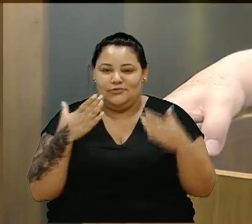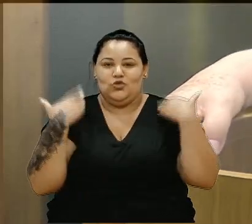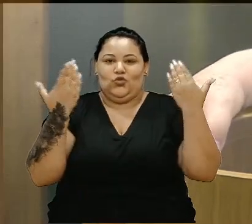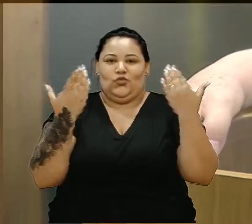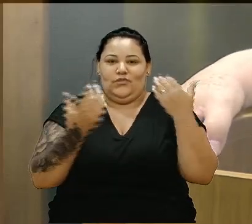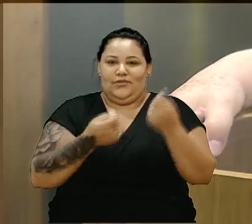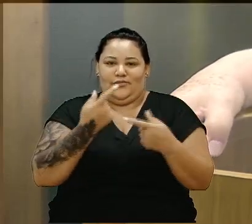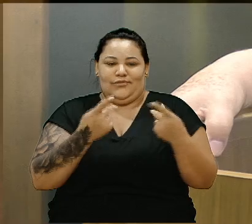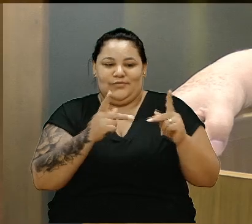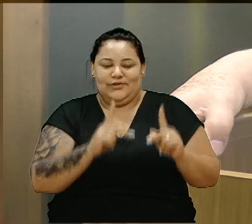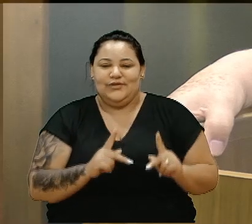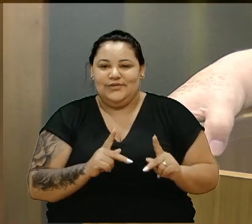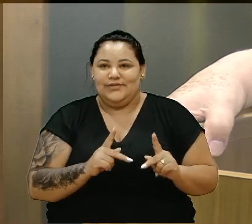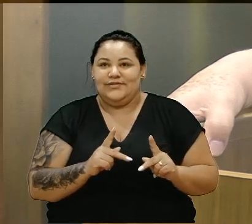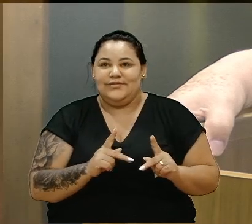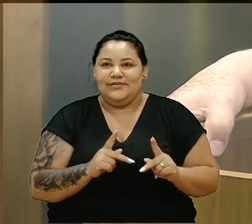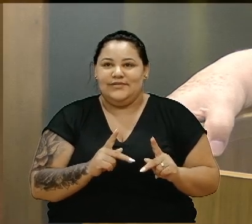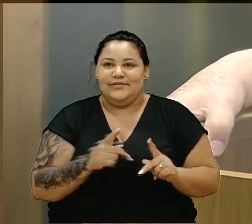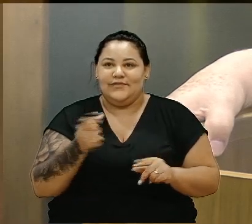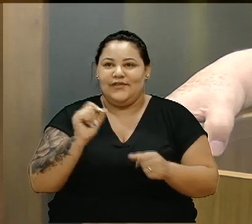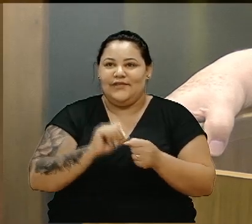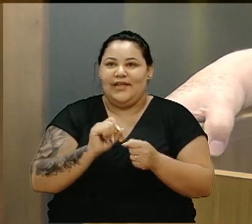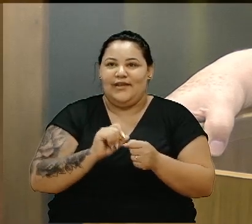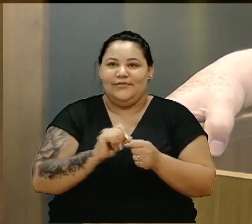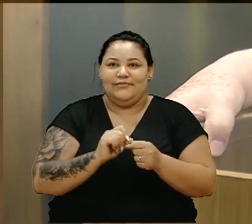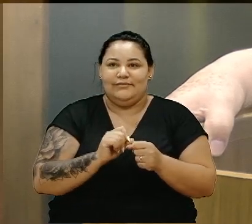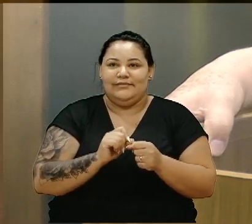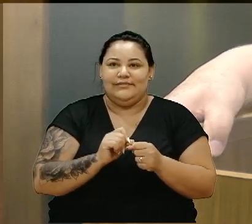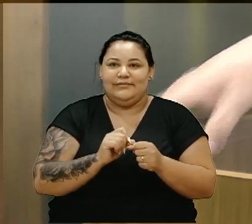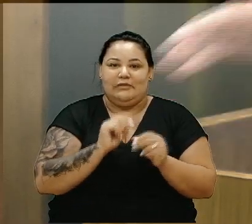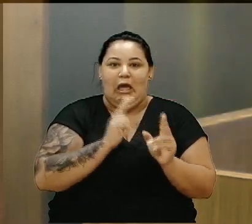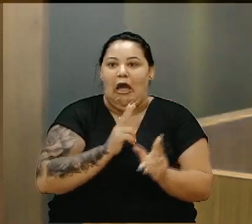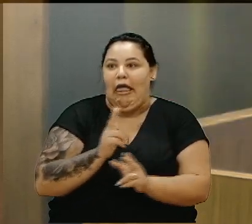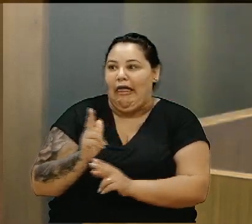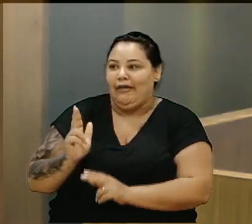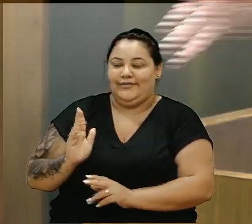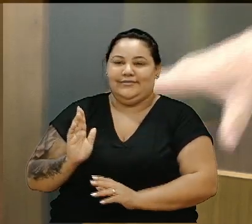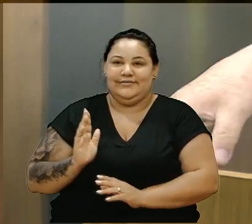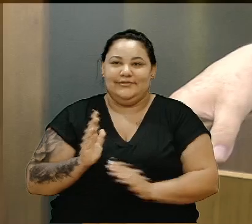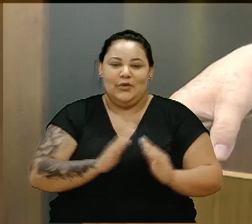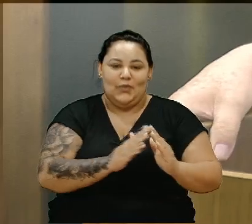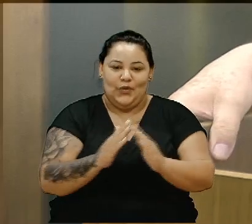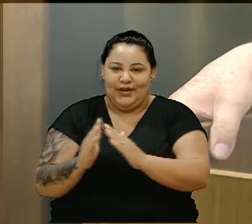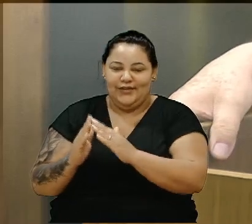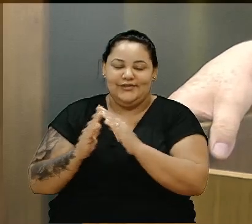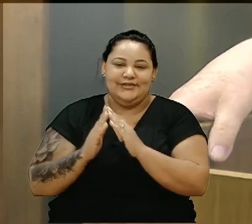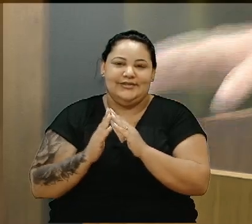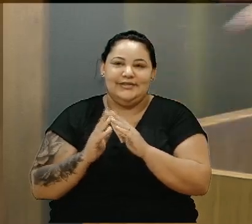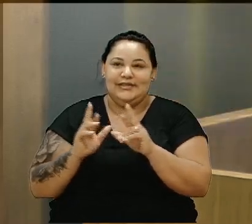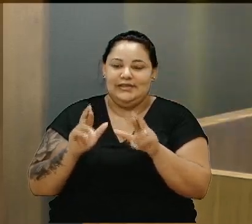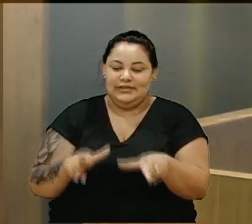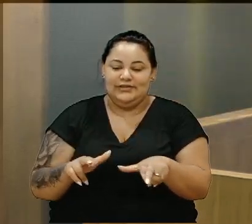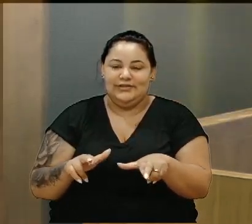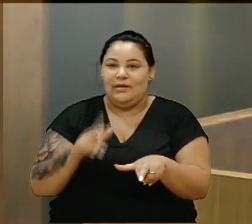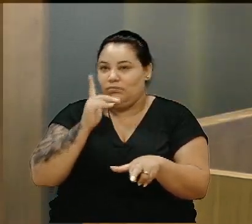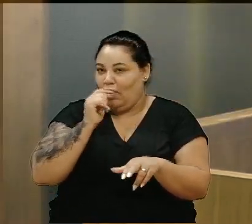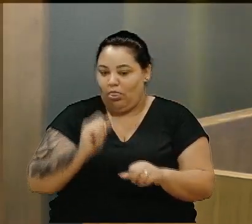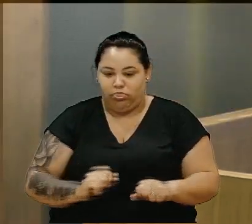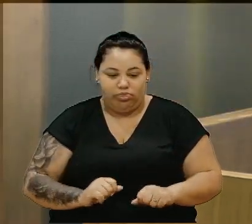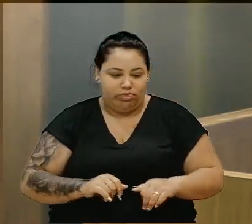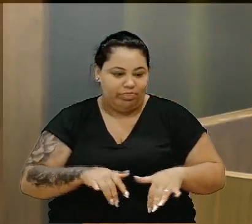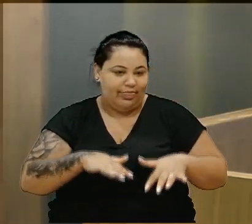né, que de fato foi feito um terrorismo, né, contra os moradores daquela região, né, de que ia alagar tudo,